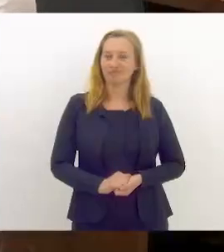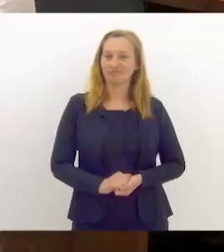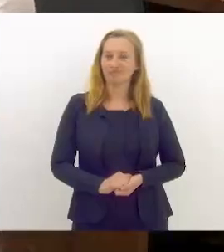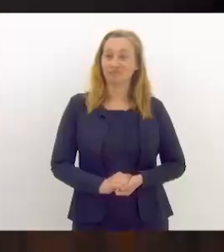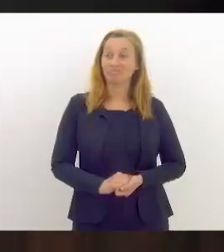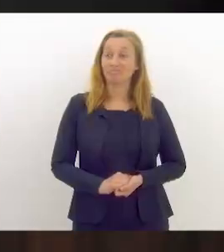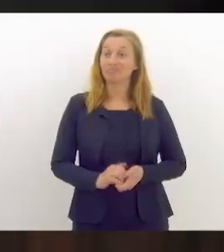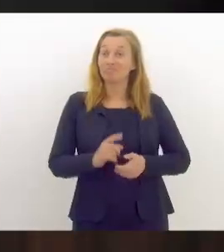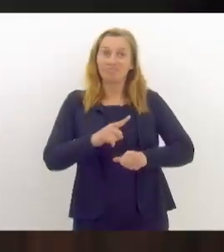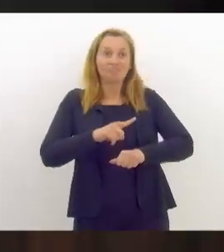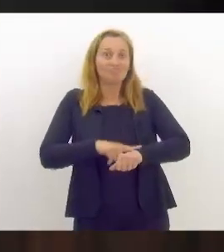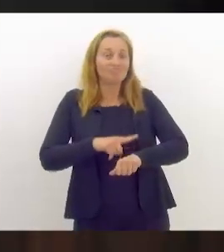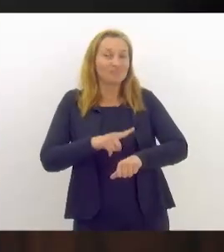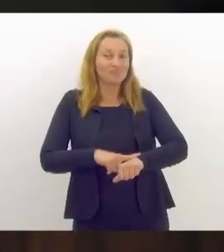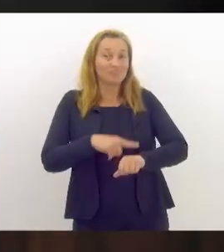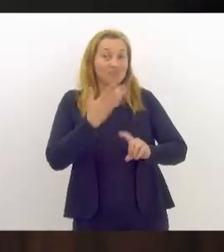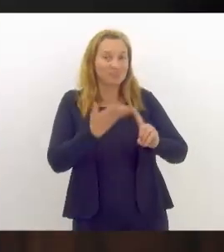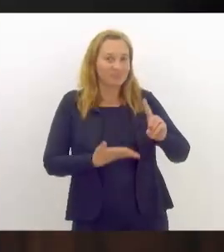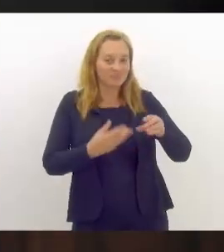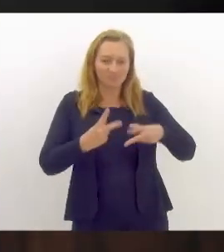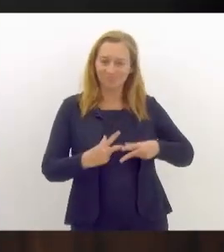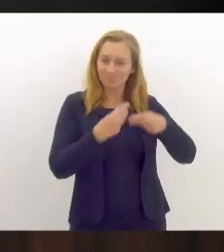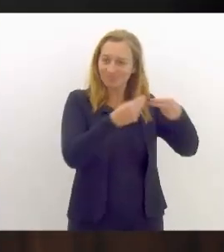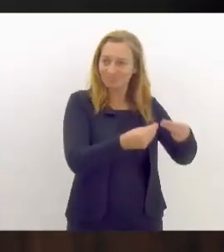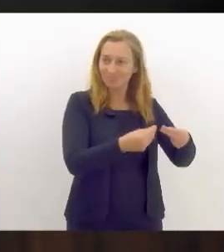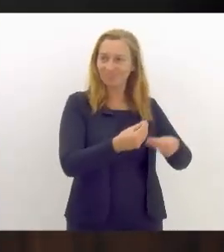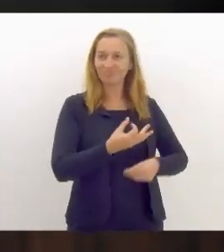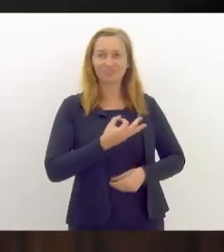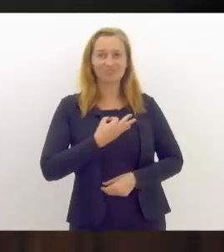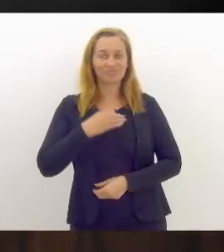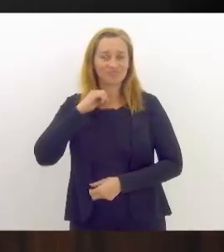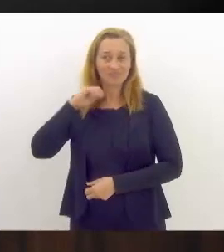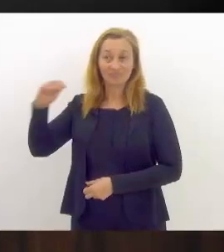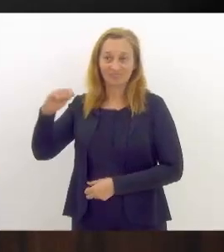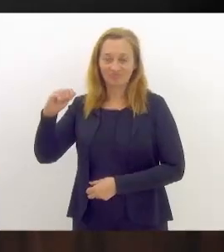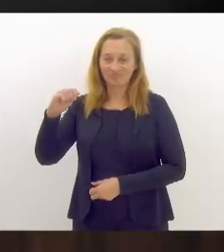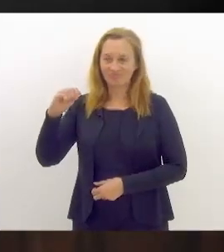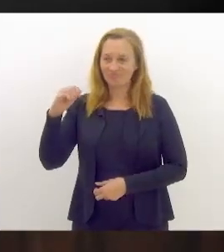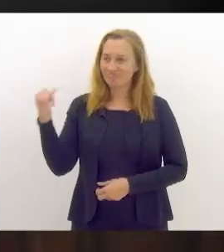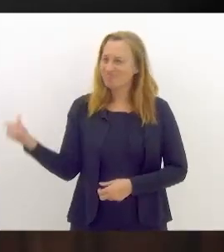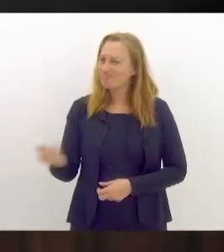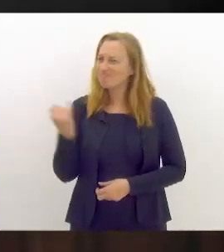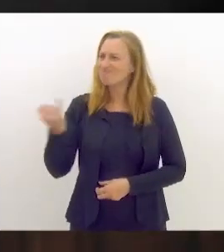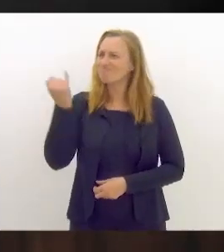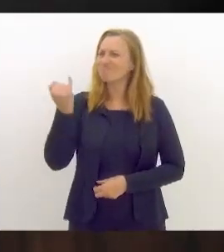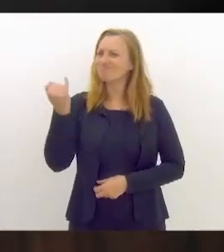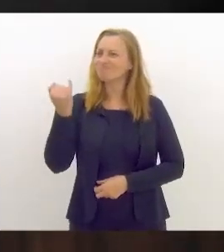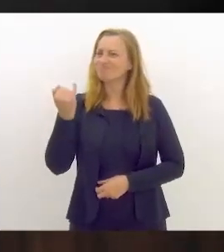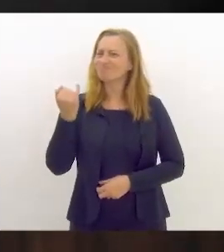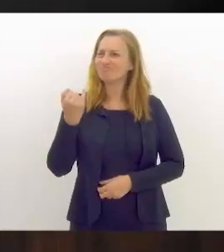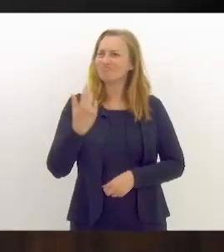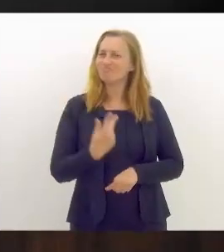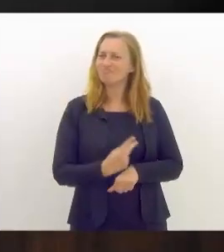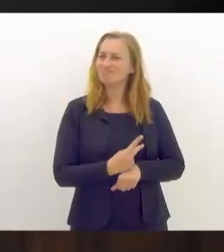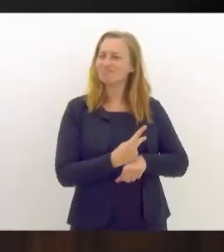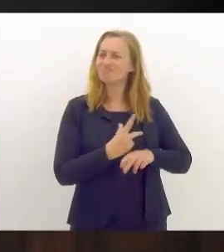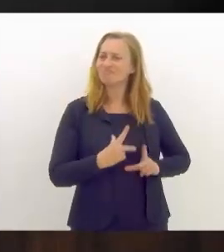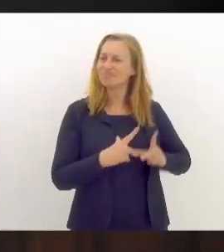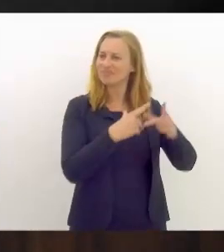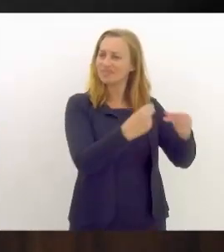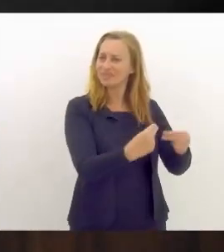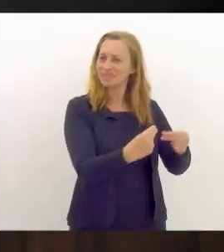é chegar do momento solene de entrega da medalha Tiradentes a mais alta comendo oferecida por essa casa Legislativa